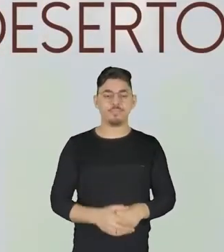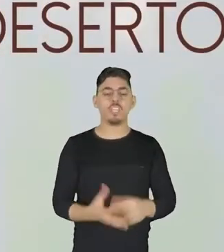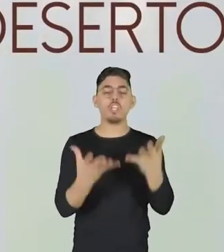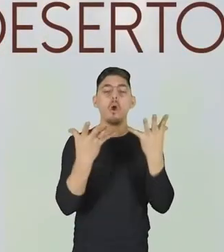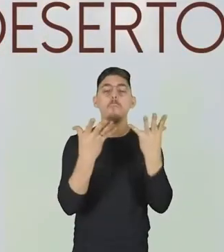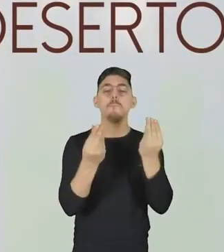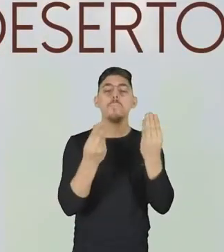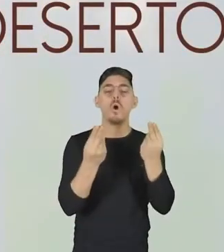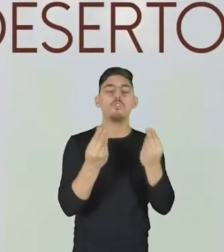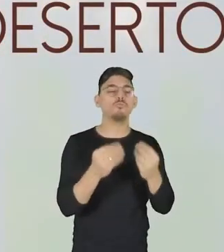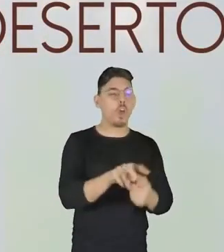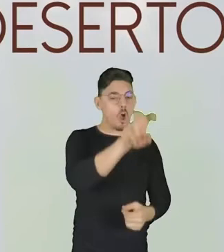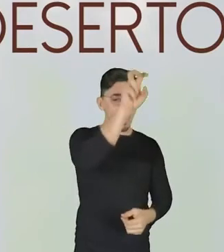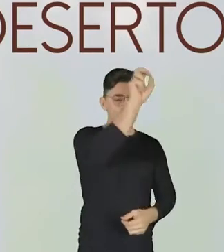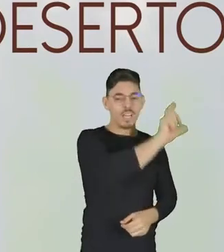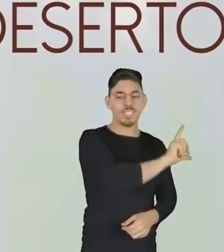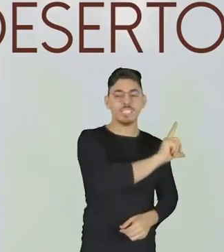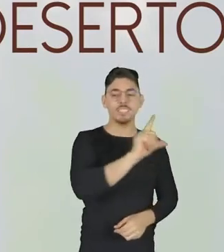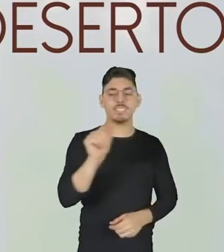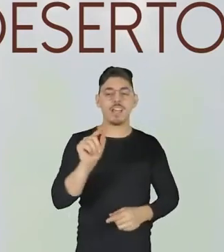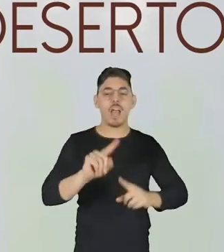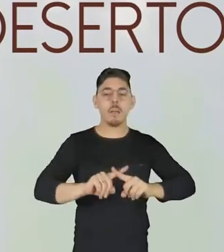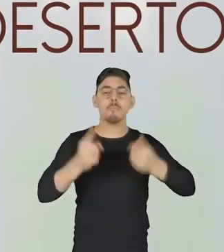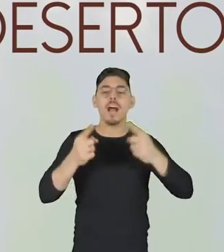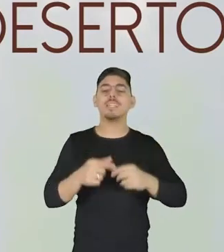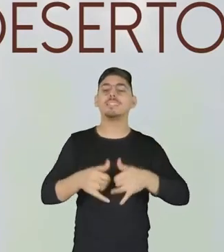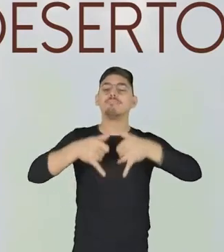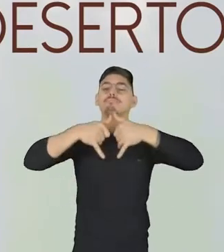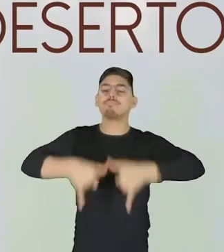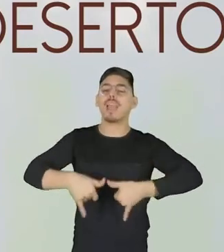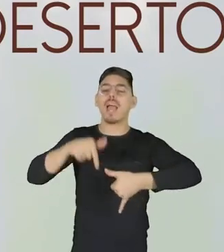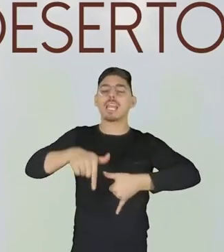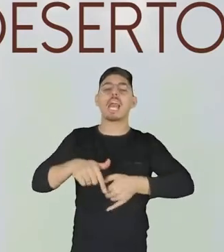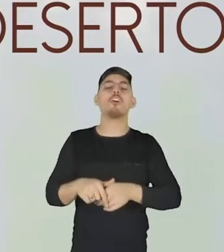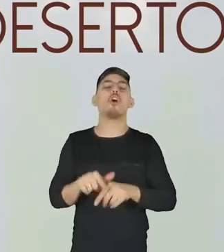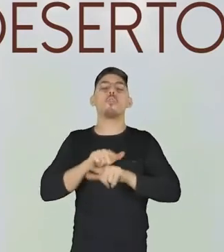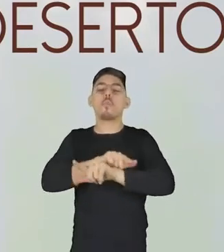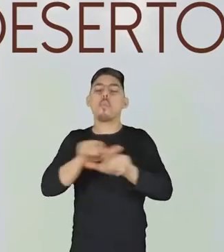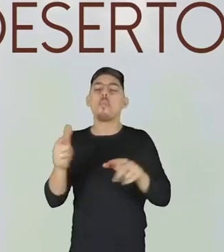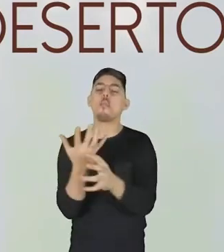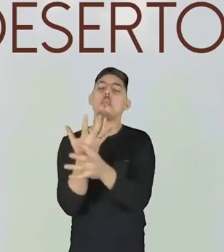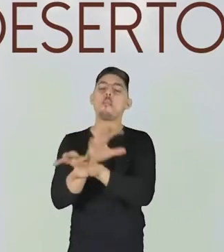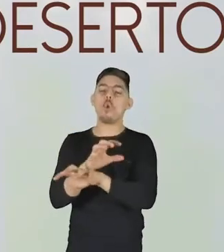muitos saíram do Egito, mas estão estagnados no deserto.